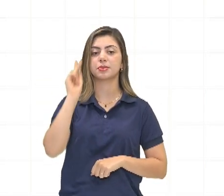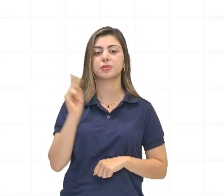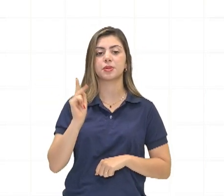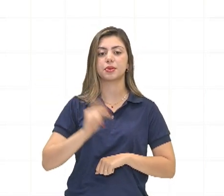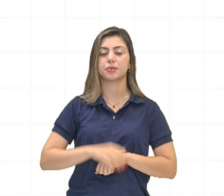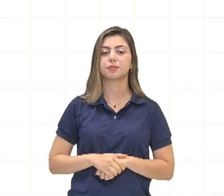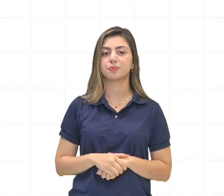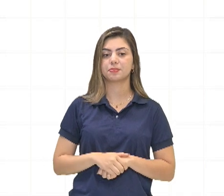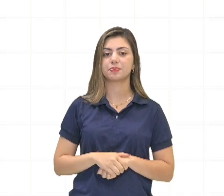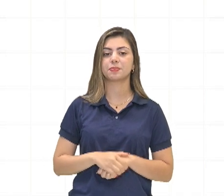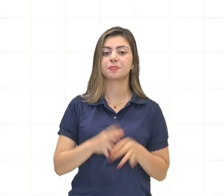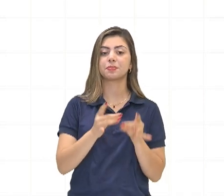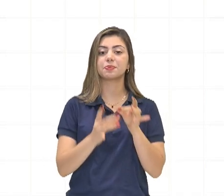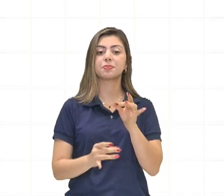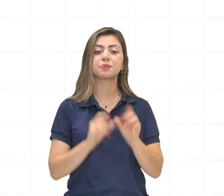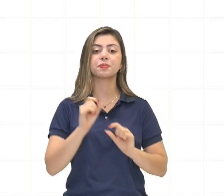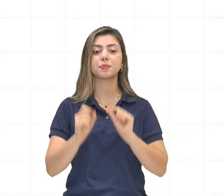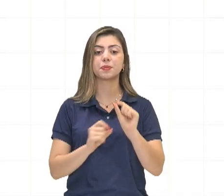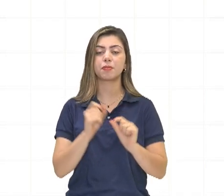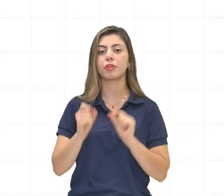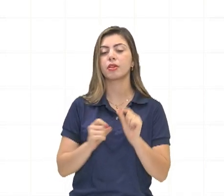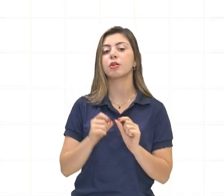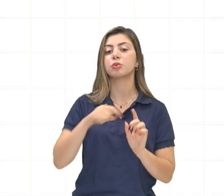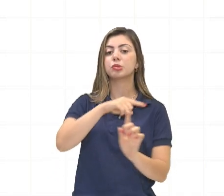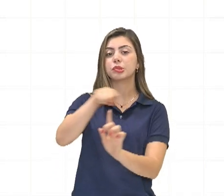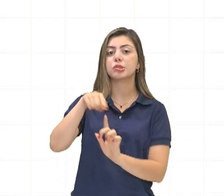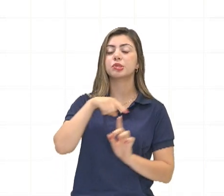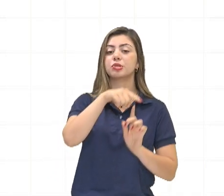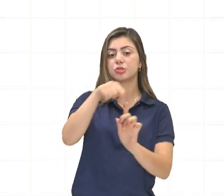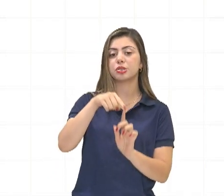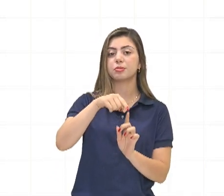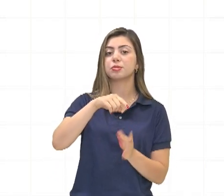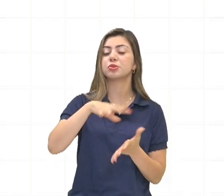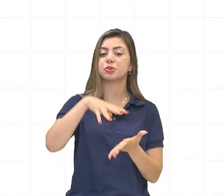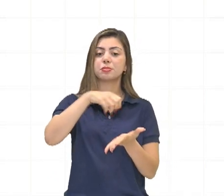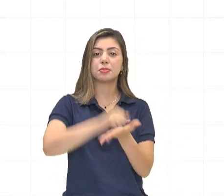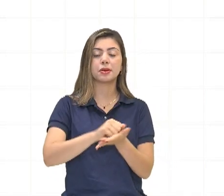histórico. Detalhamento: o significado das fontes